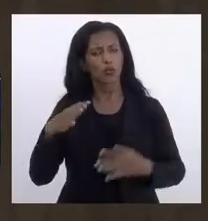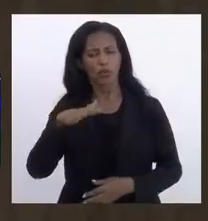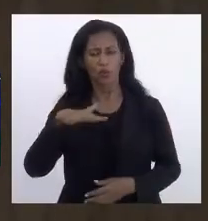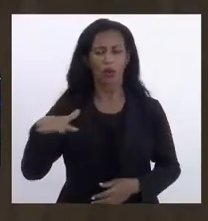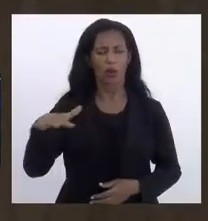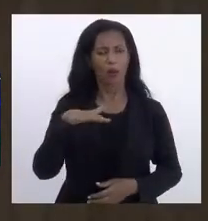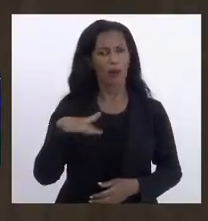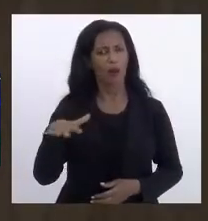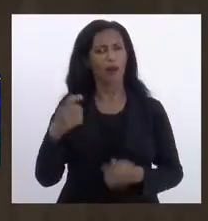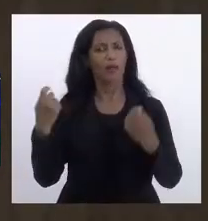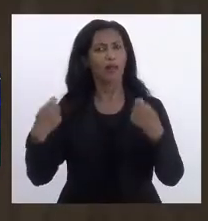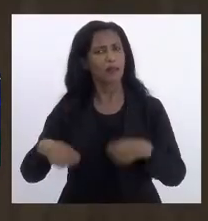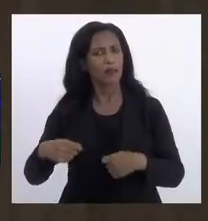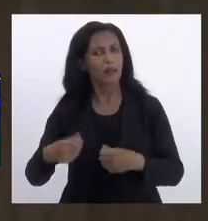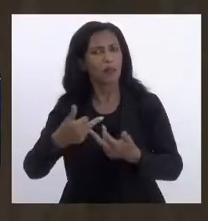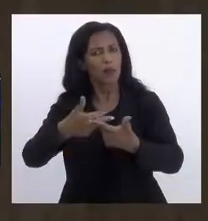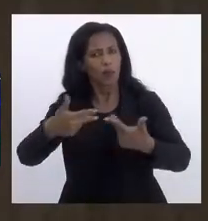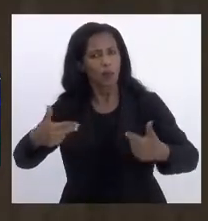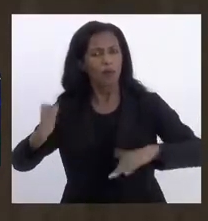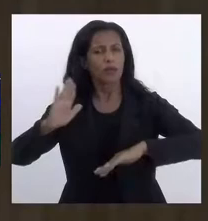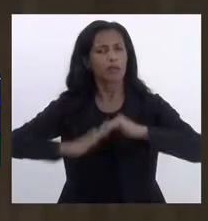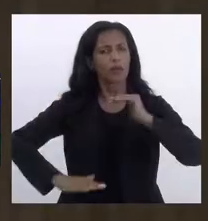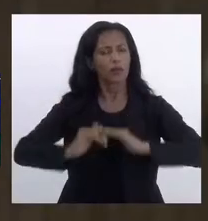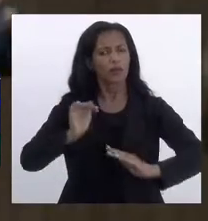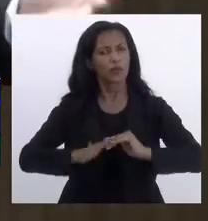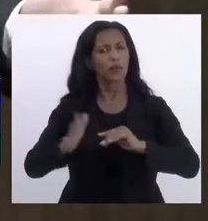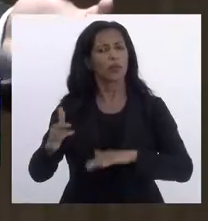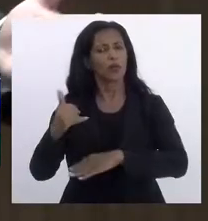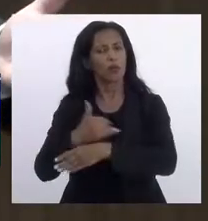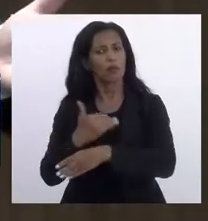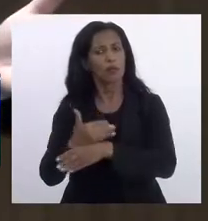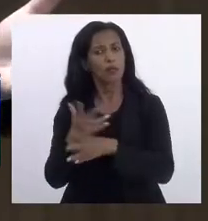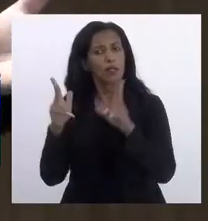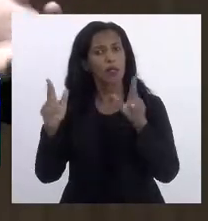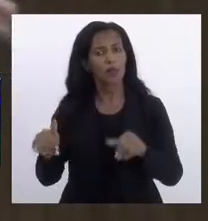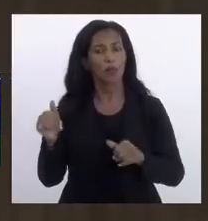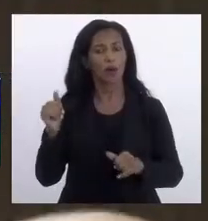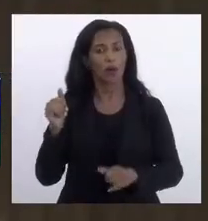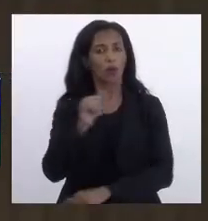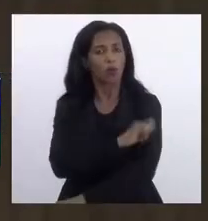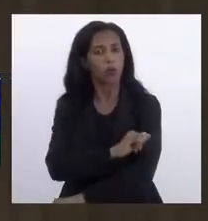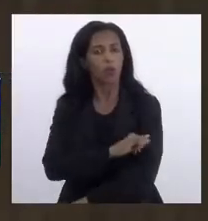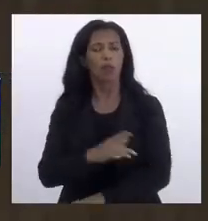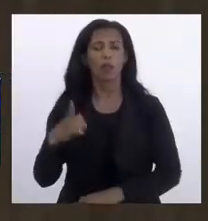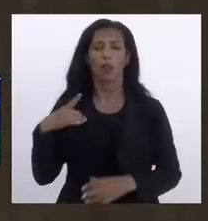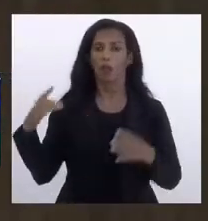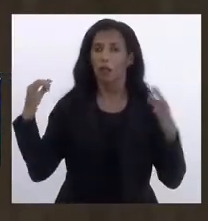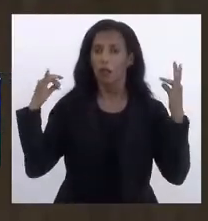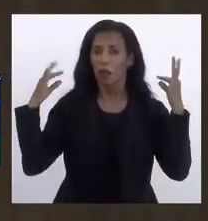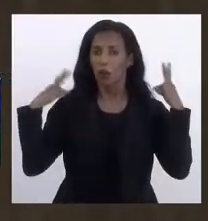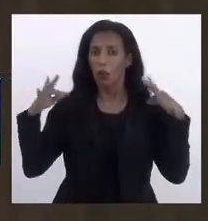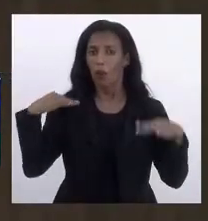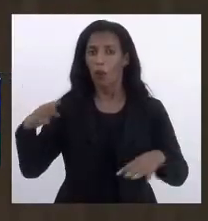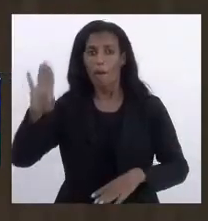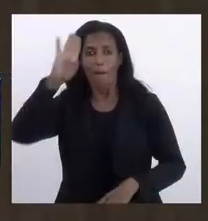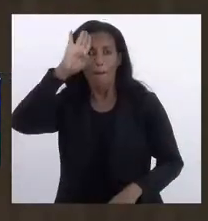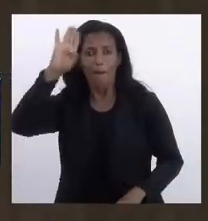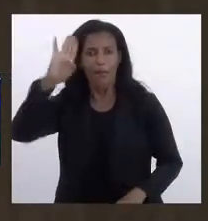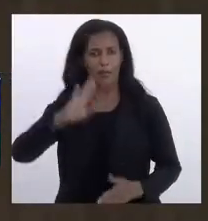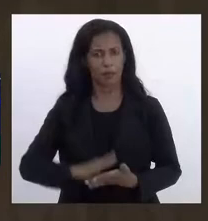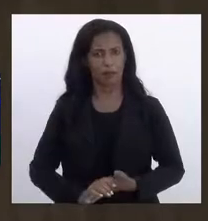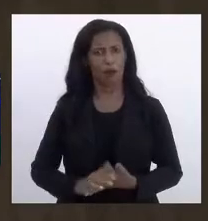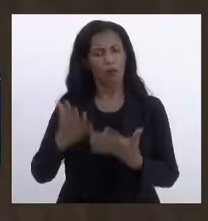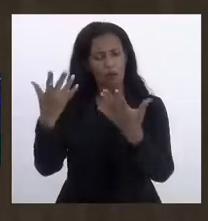que ainda requer muita qualificação profissional numa cidade como o Rio de Janeiro, que tem no turismo uma de suas principais vocações.